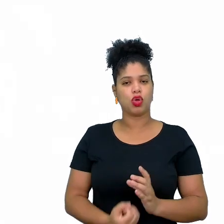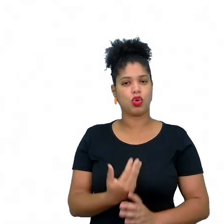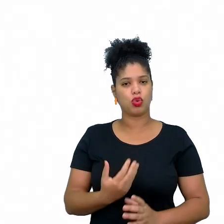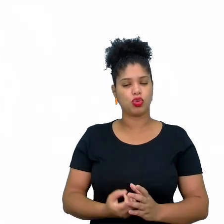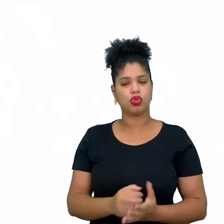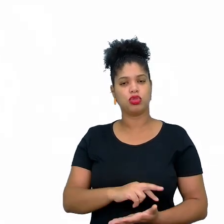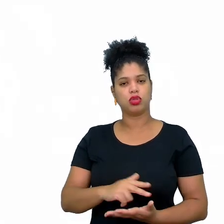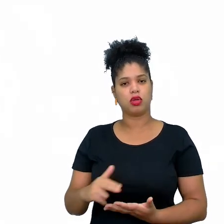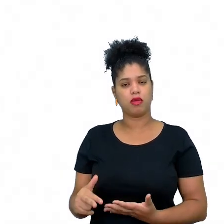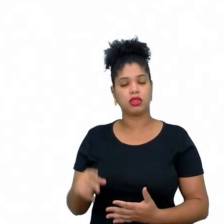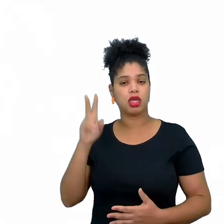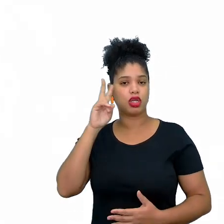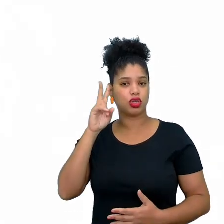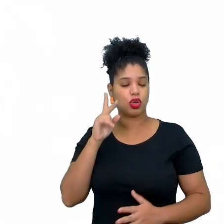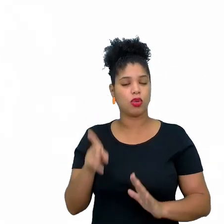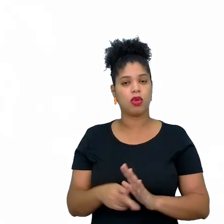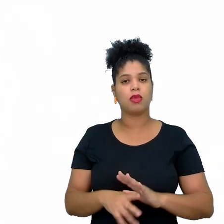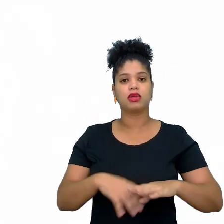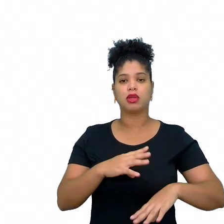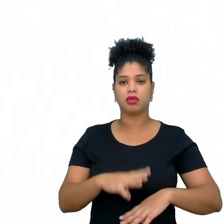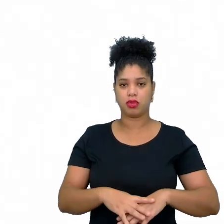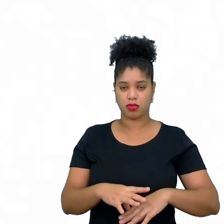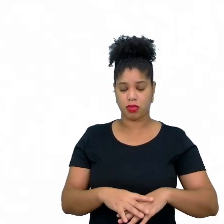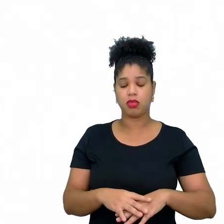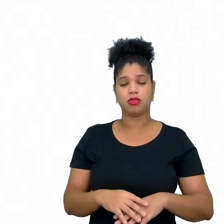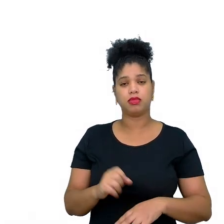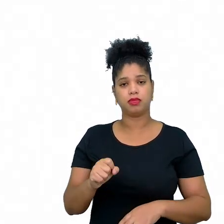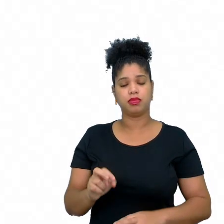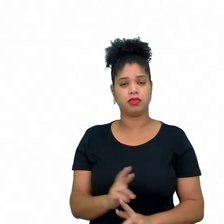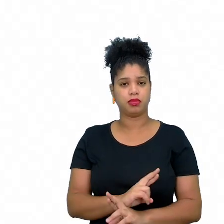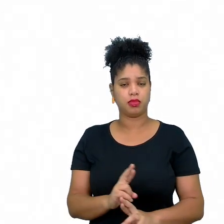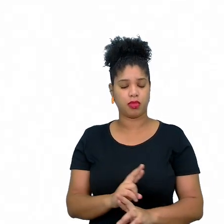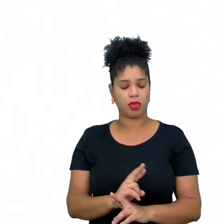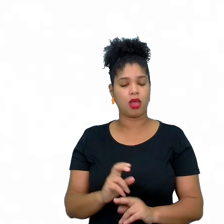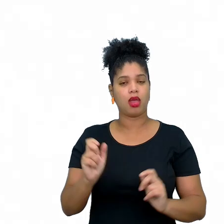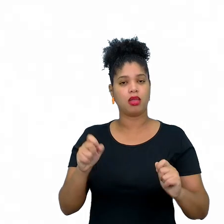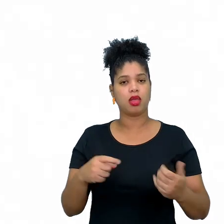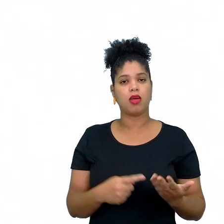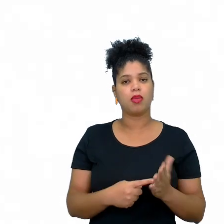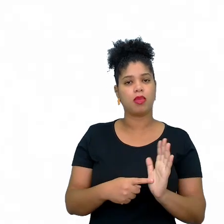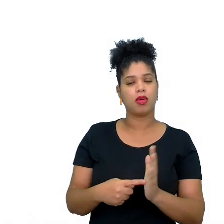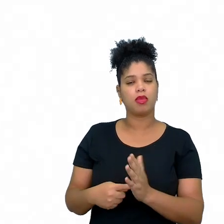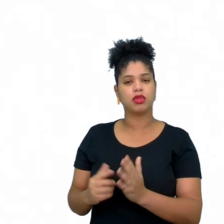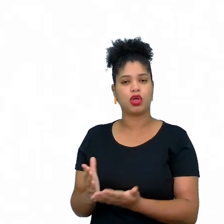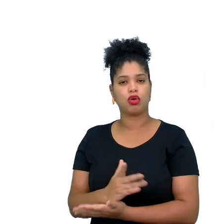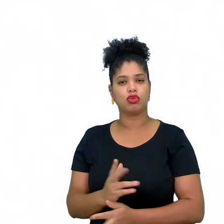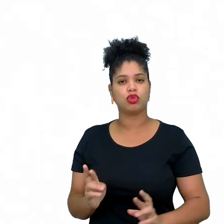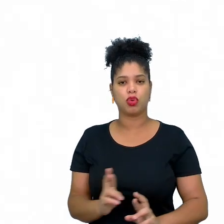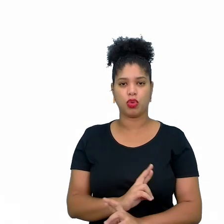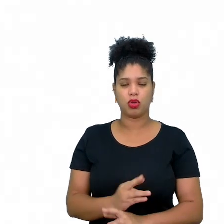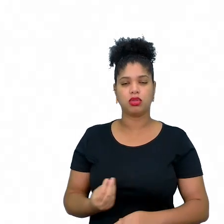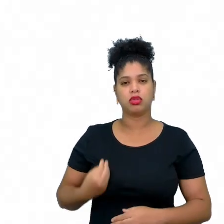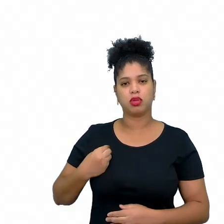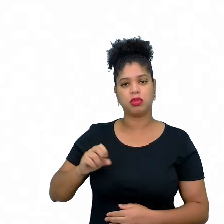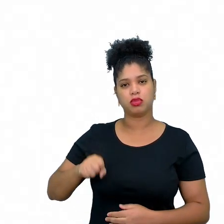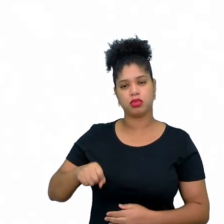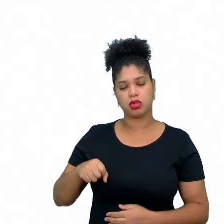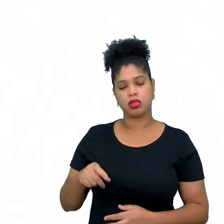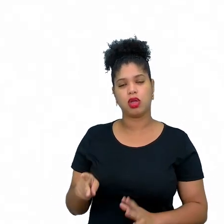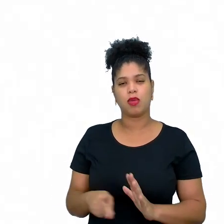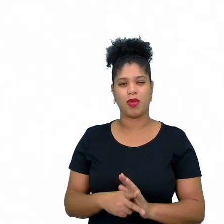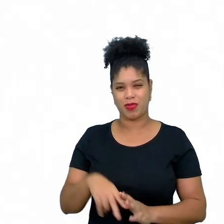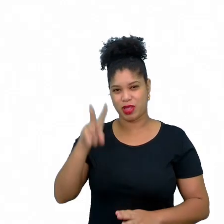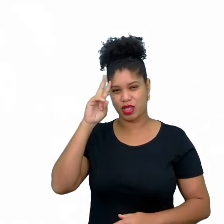essas histórias da matemática envolvendo aqui esses números, trazer um pouco, estabelecer algumas relações que existem entre essa história